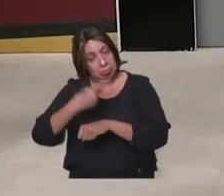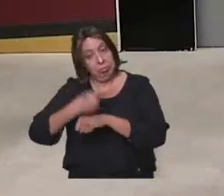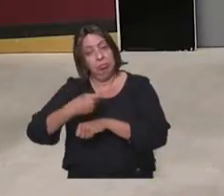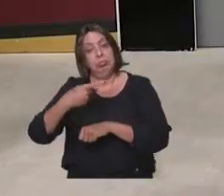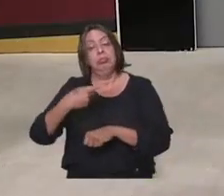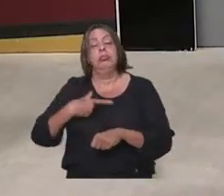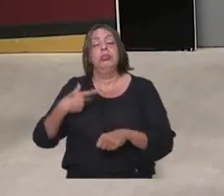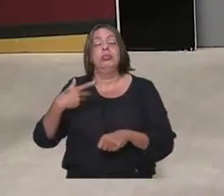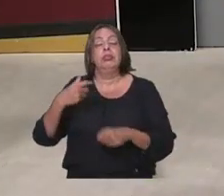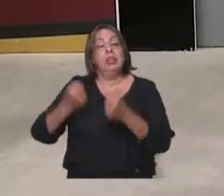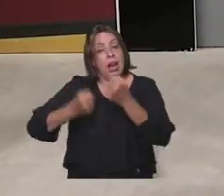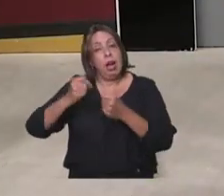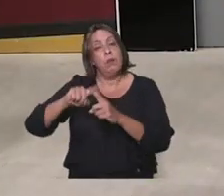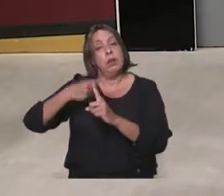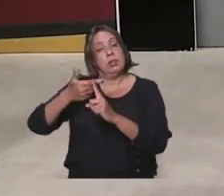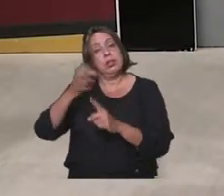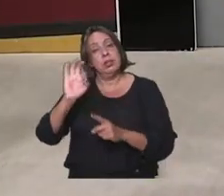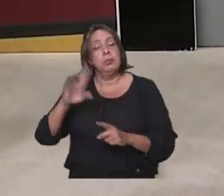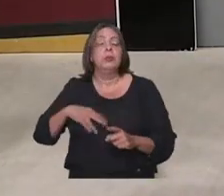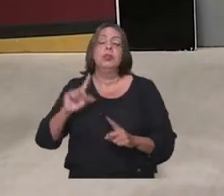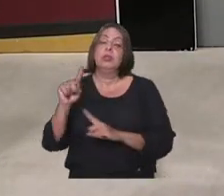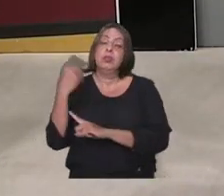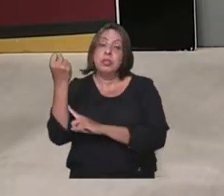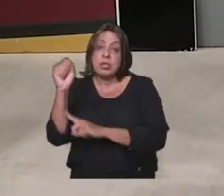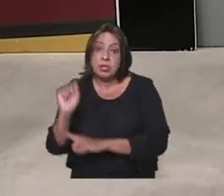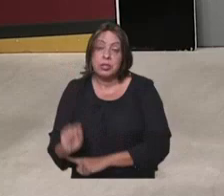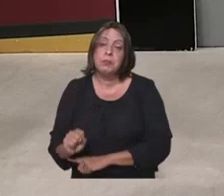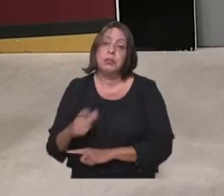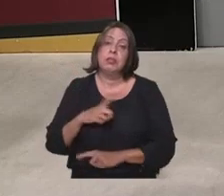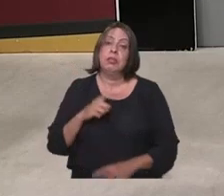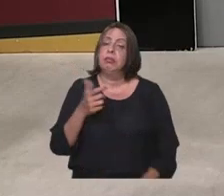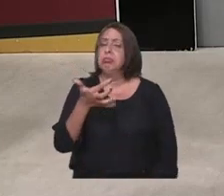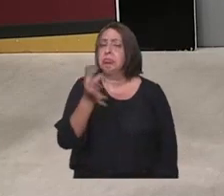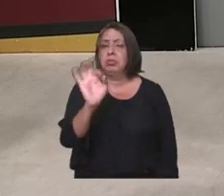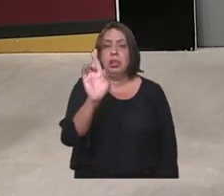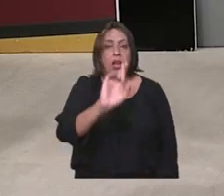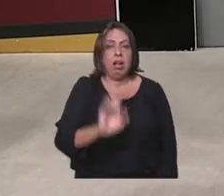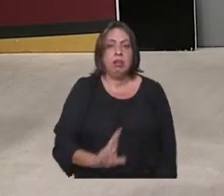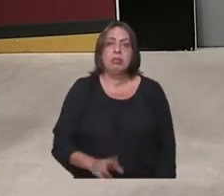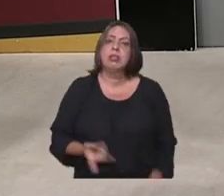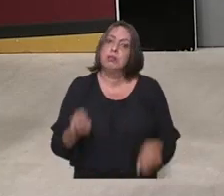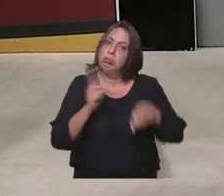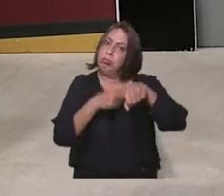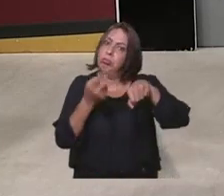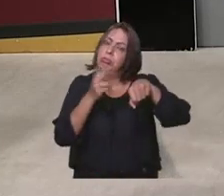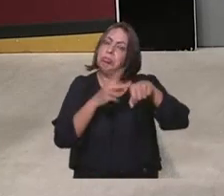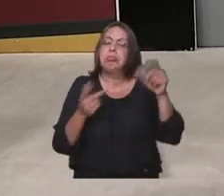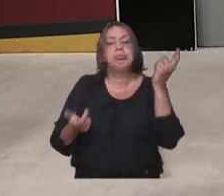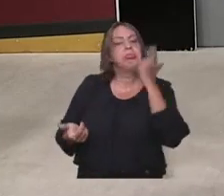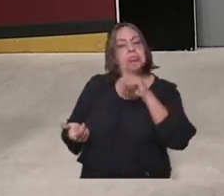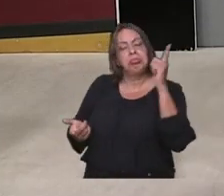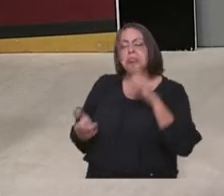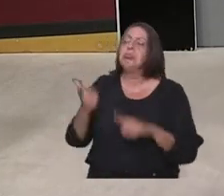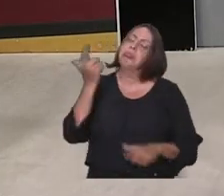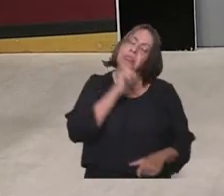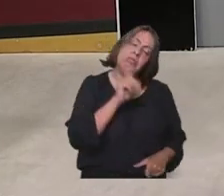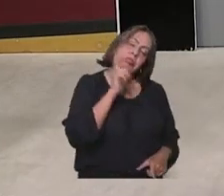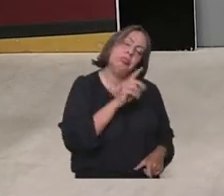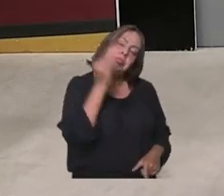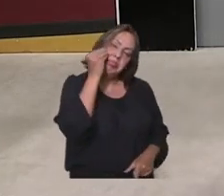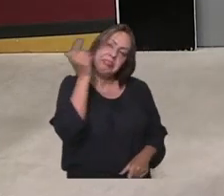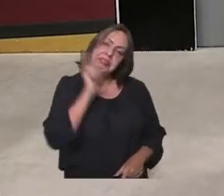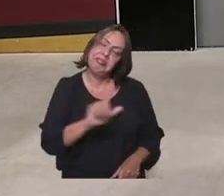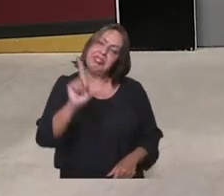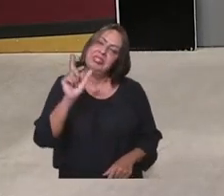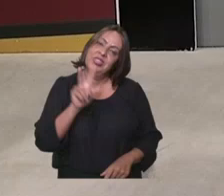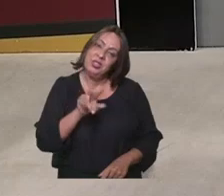30 prêmios de 500 reais no Gira Sergipe. Por apenas 10 reais. Amigo. Dupla chance, é? Dupla chance, muito mais chance para você ganhar,